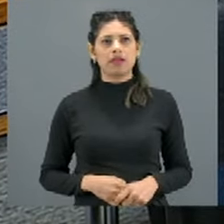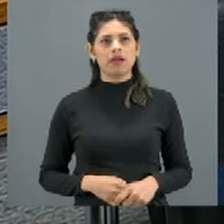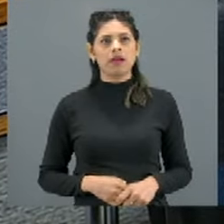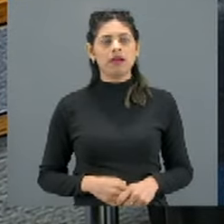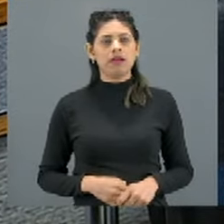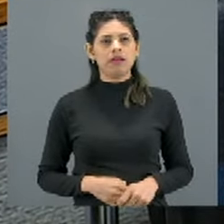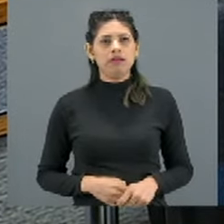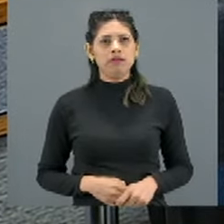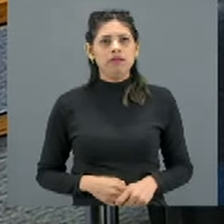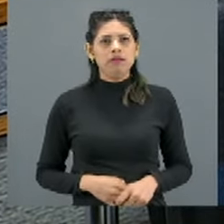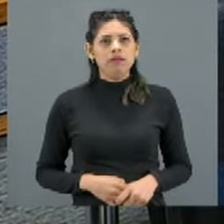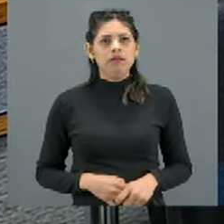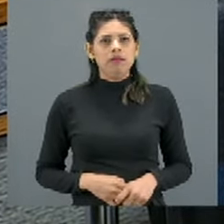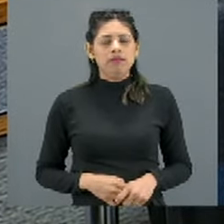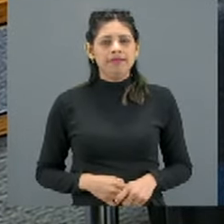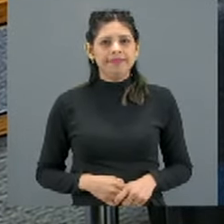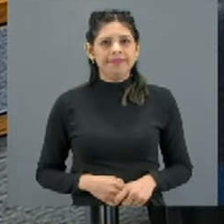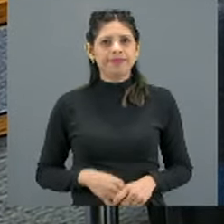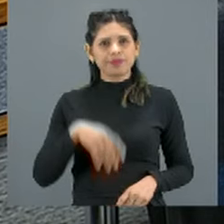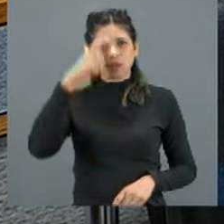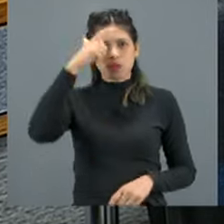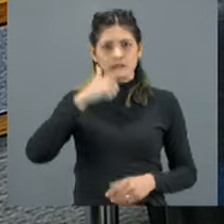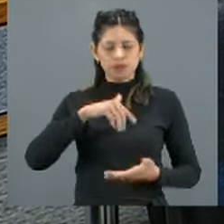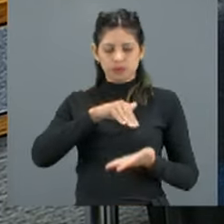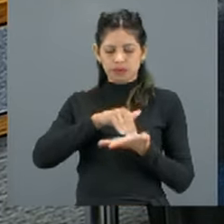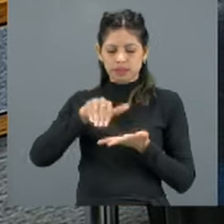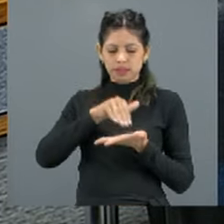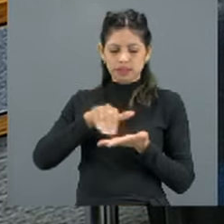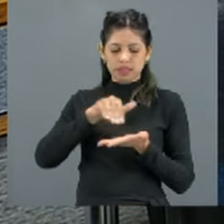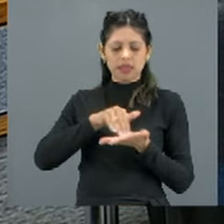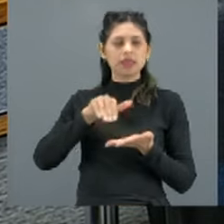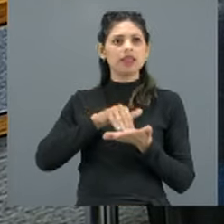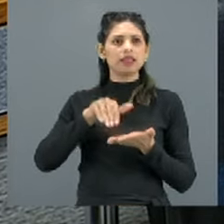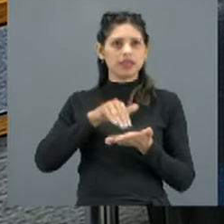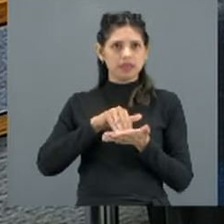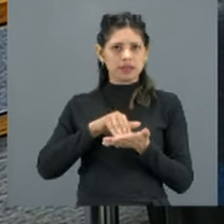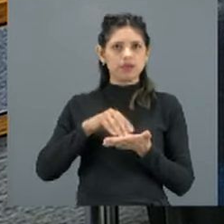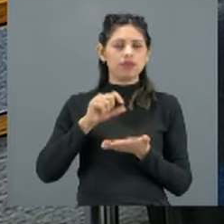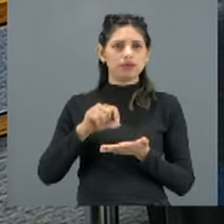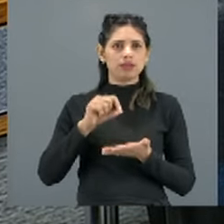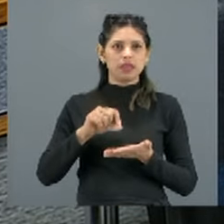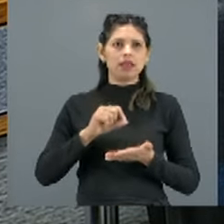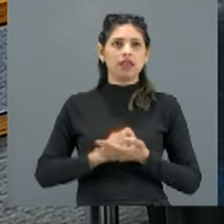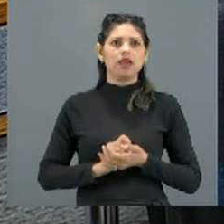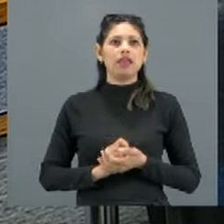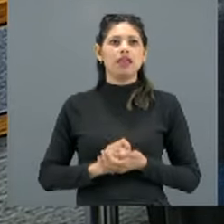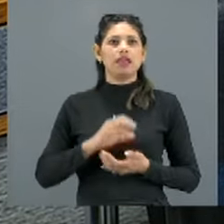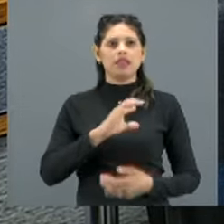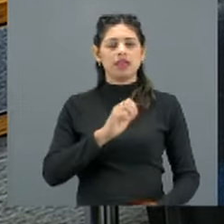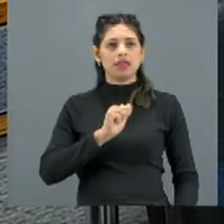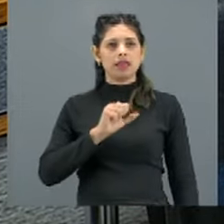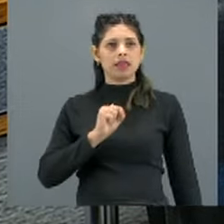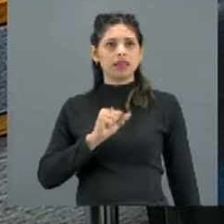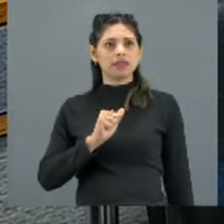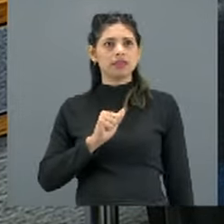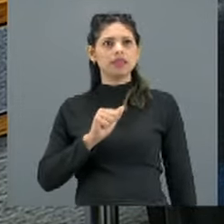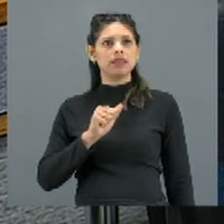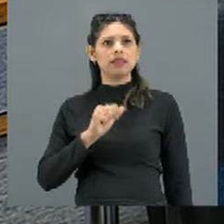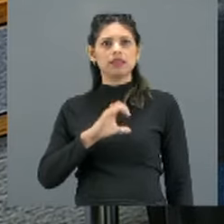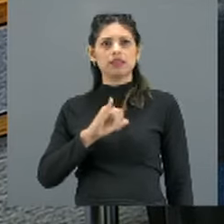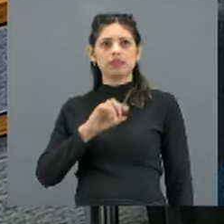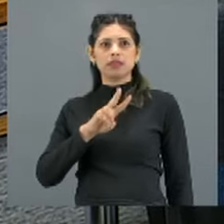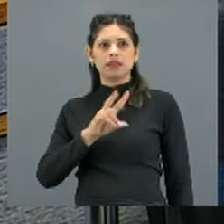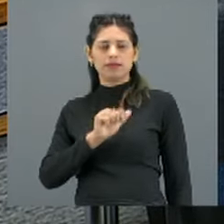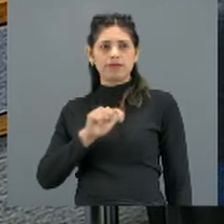Casa Civil, era responsável para ter o contato direto com as